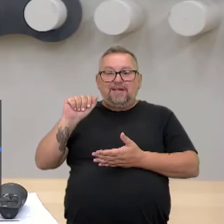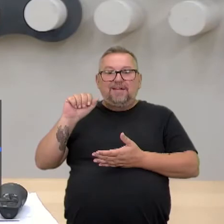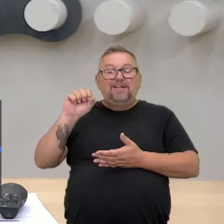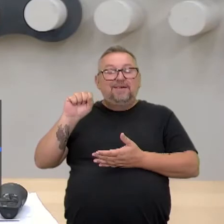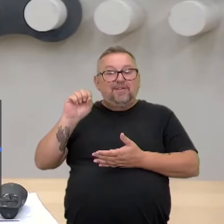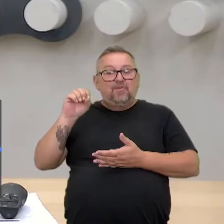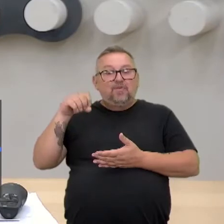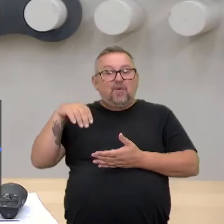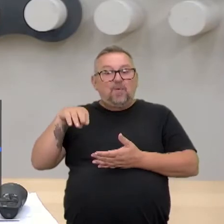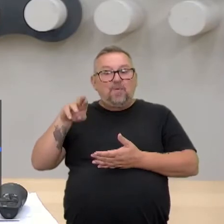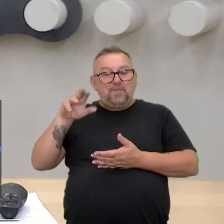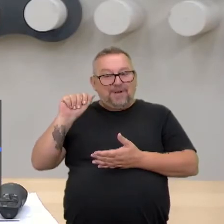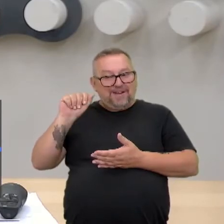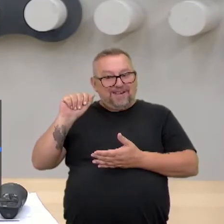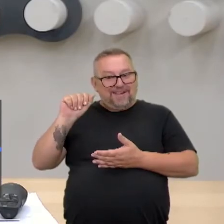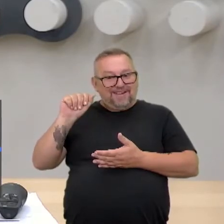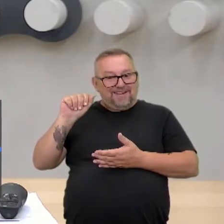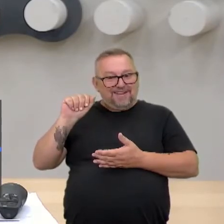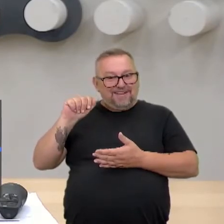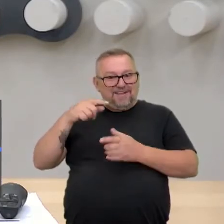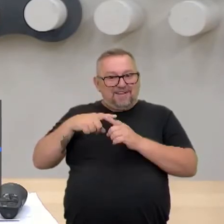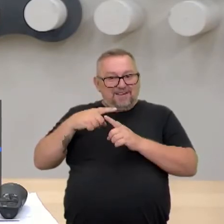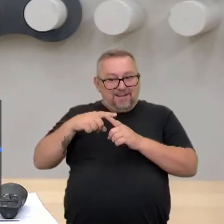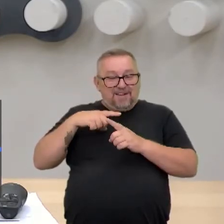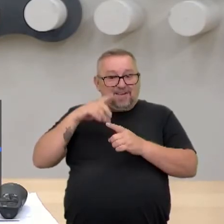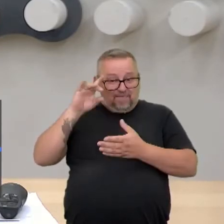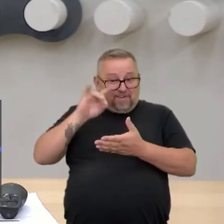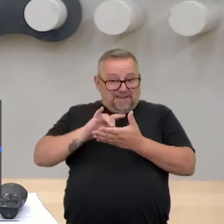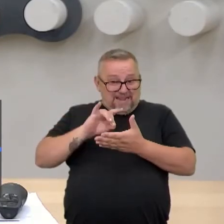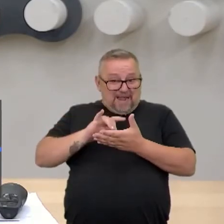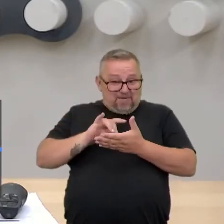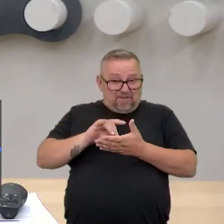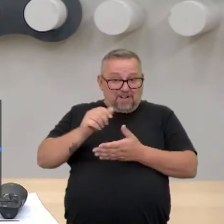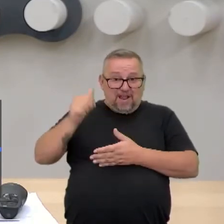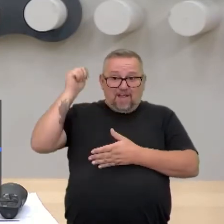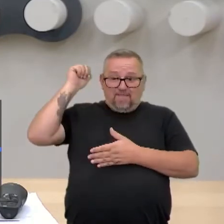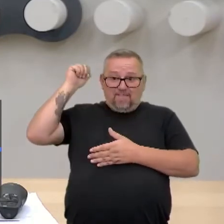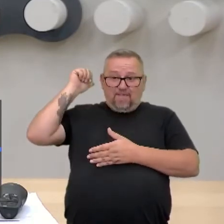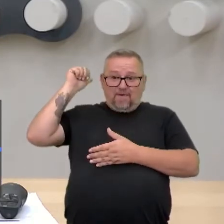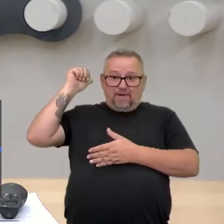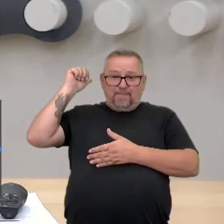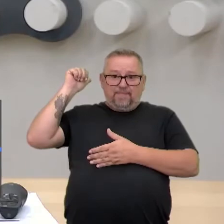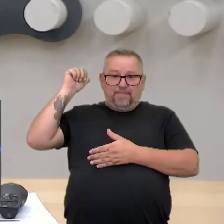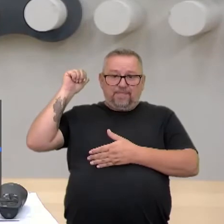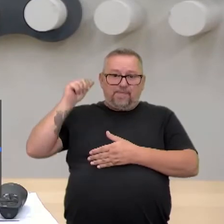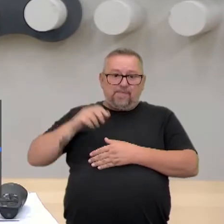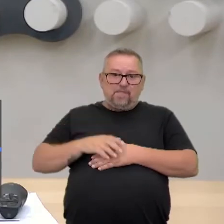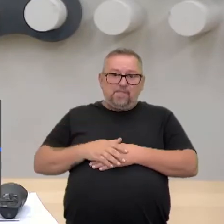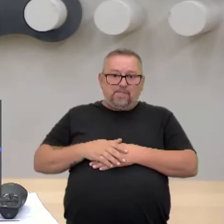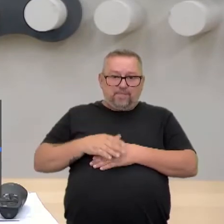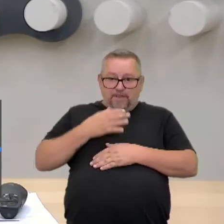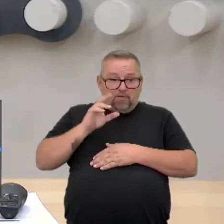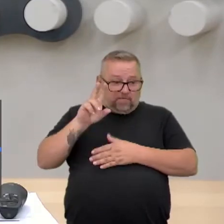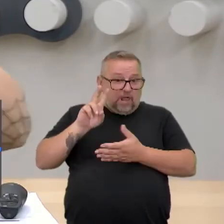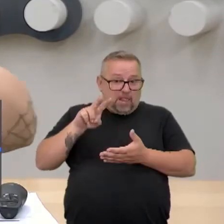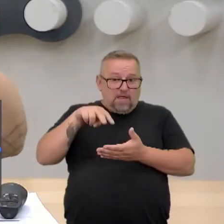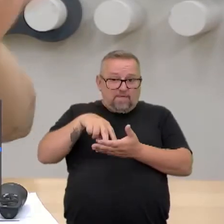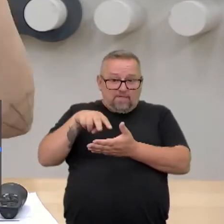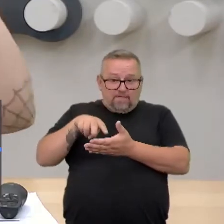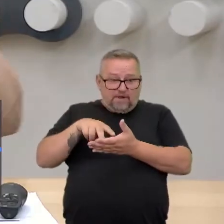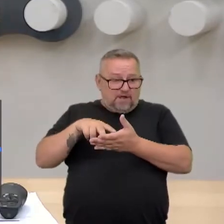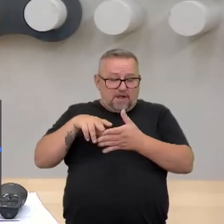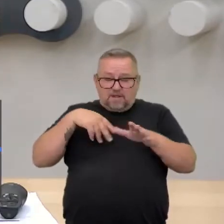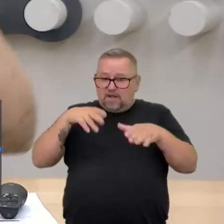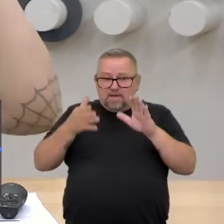da realidade a realidade mesmo ela tá lá fora então é o seguinte Levanta aí